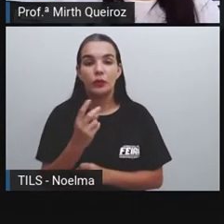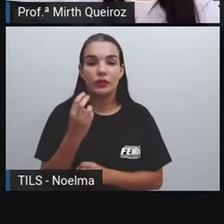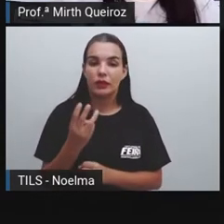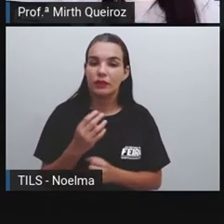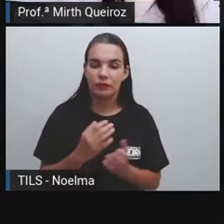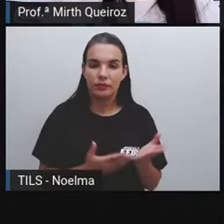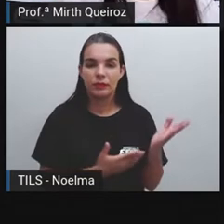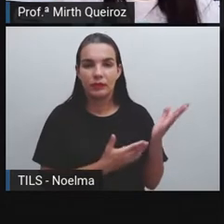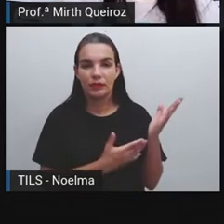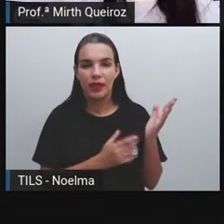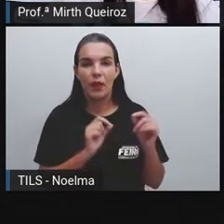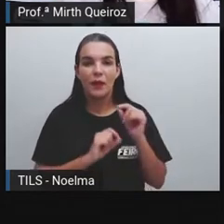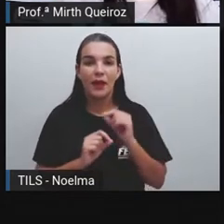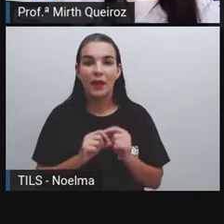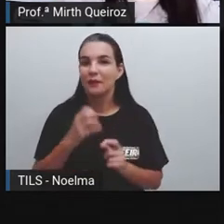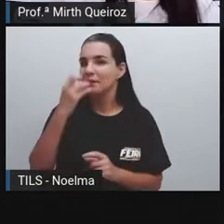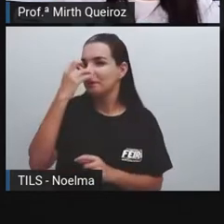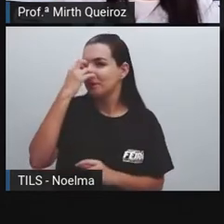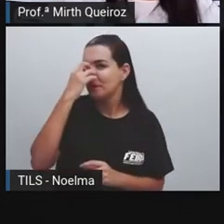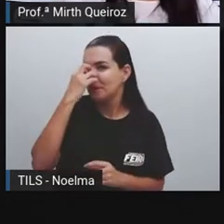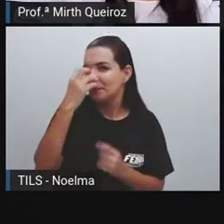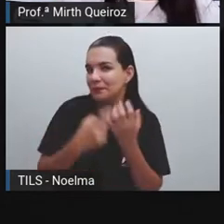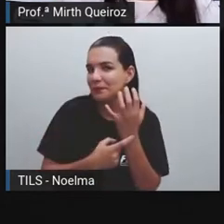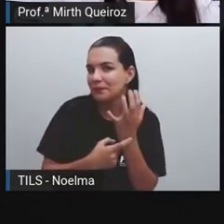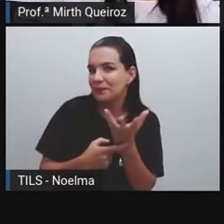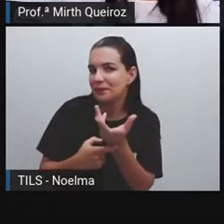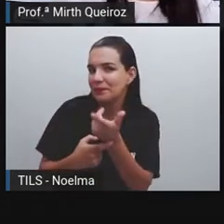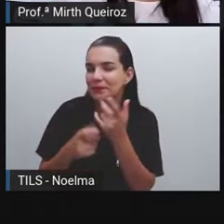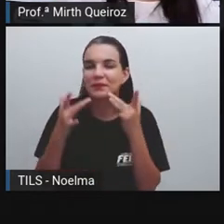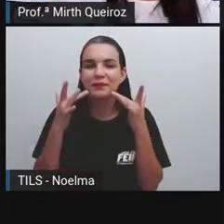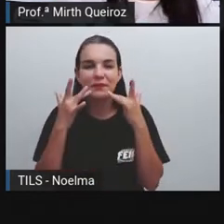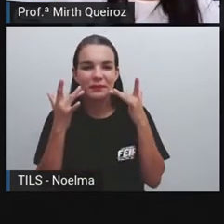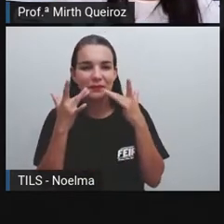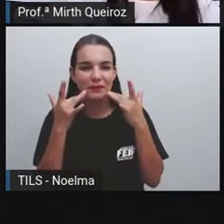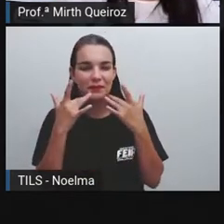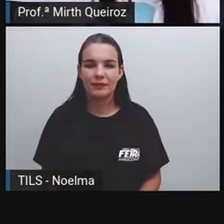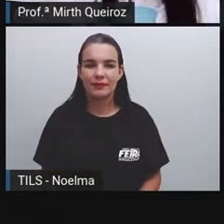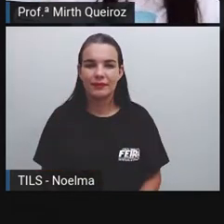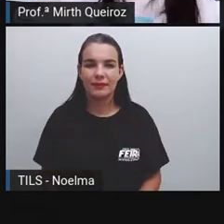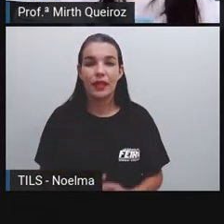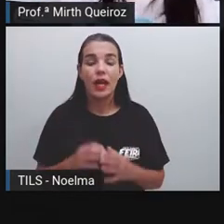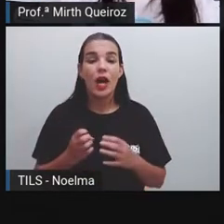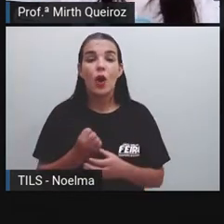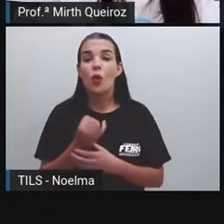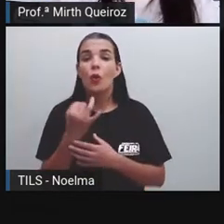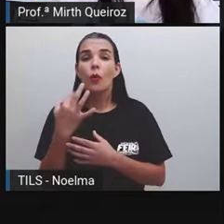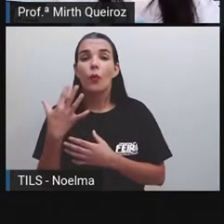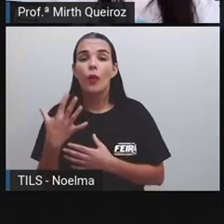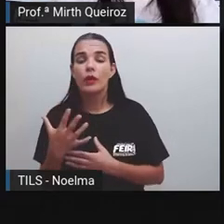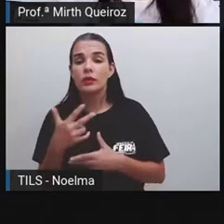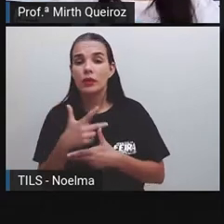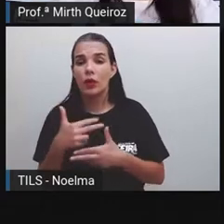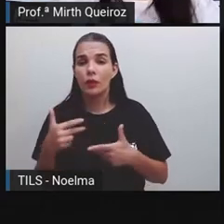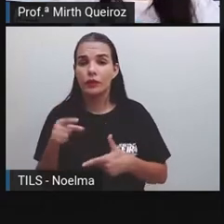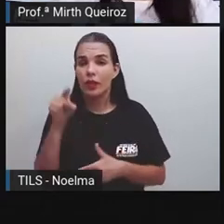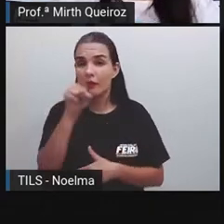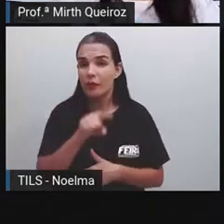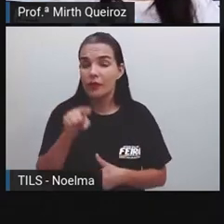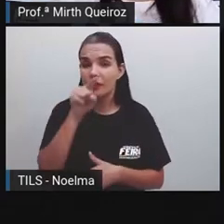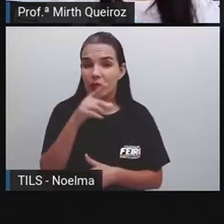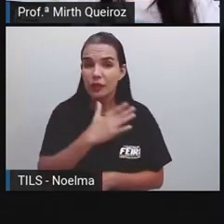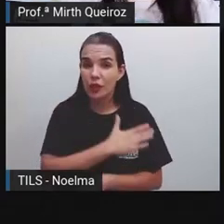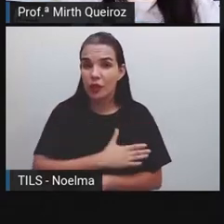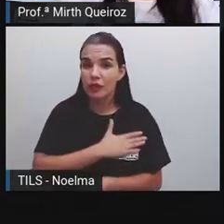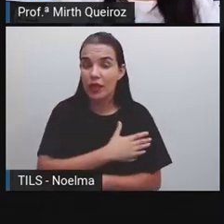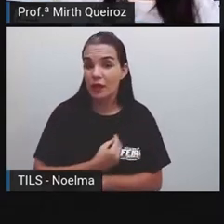circo. E temos também a dramatização de cena com palhaços. Quais modalidades vocês gostariam de